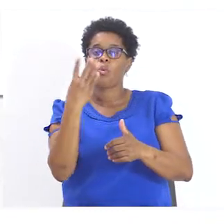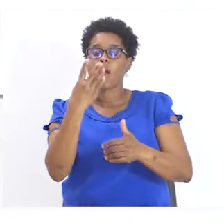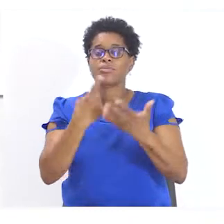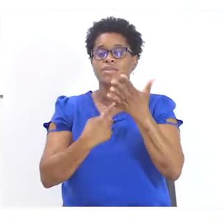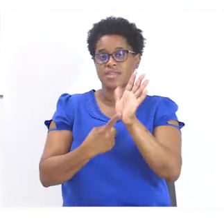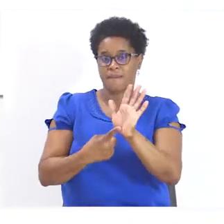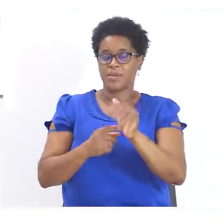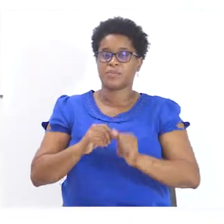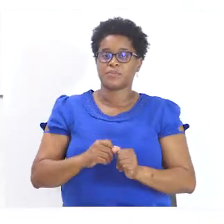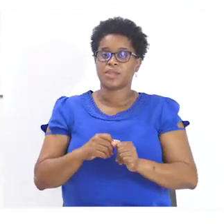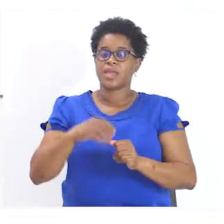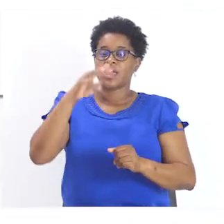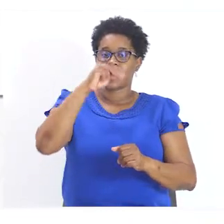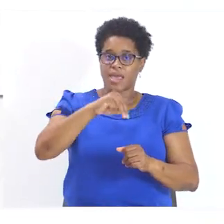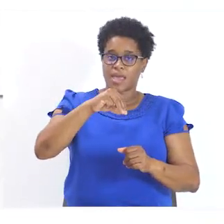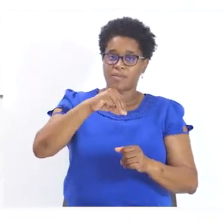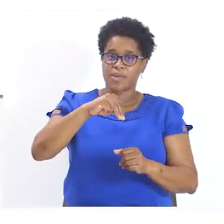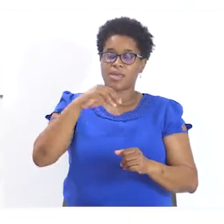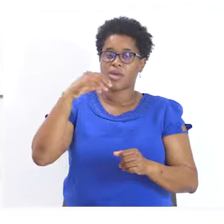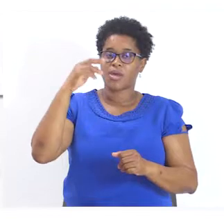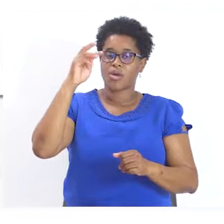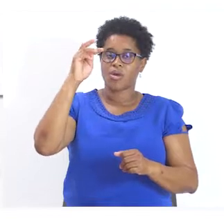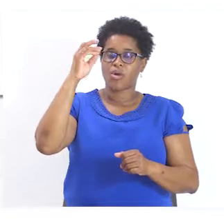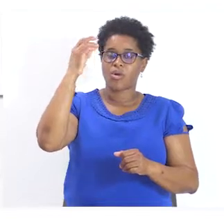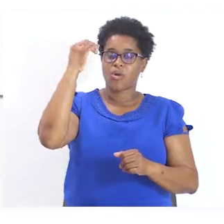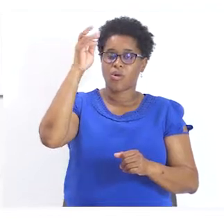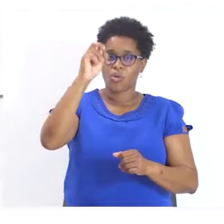4 exemplos. M ao cubo,